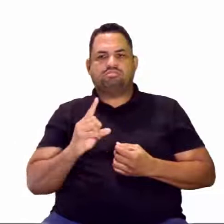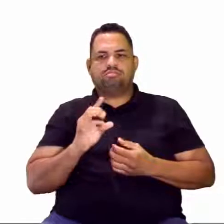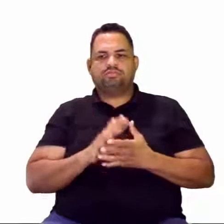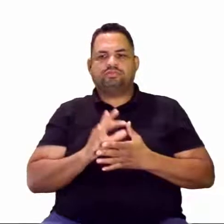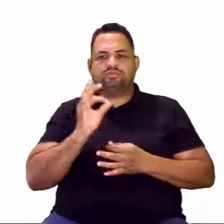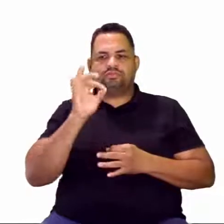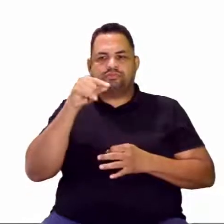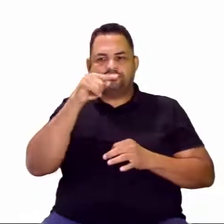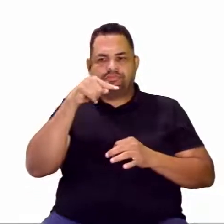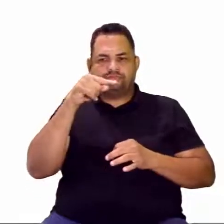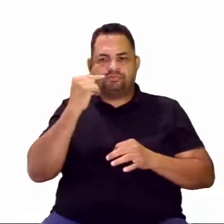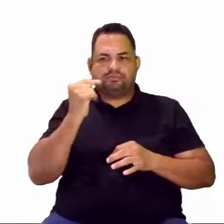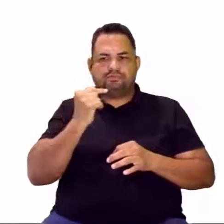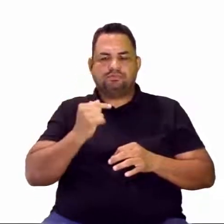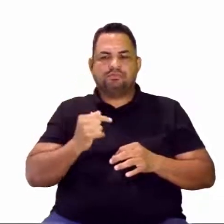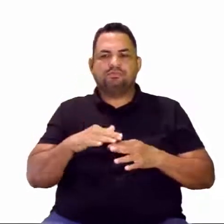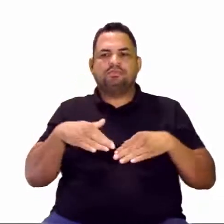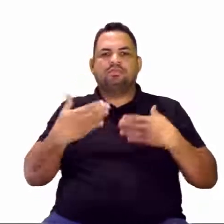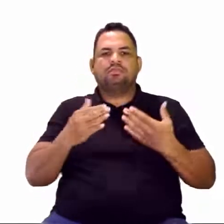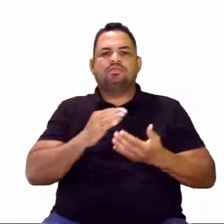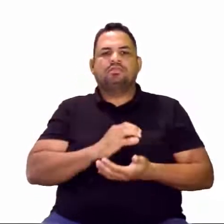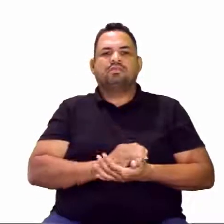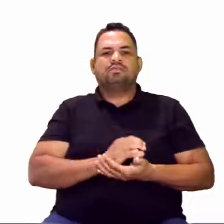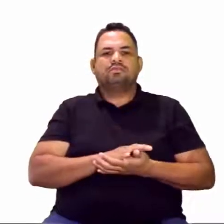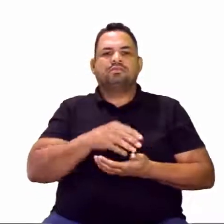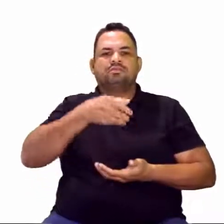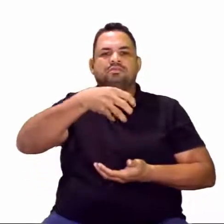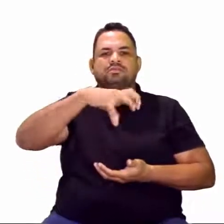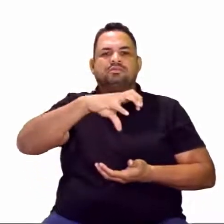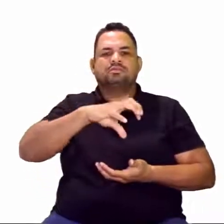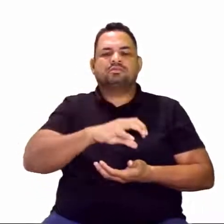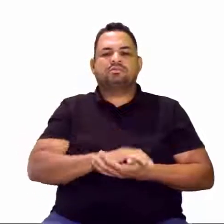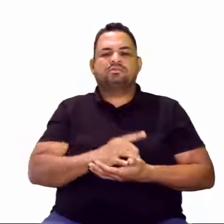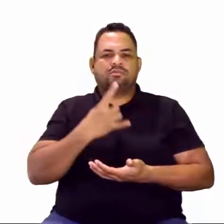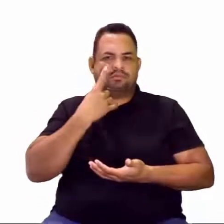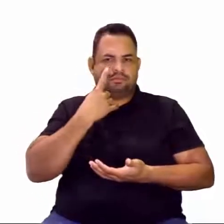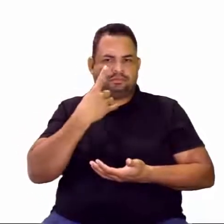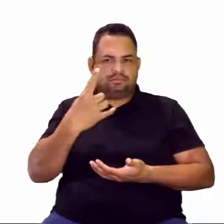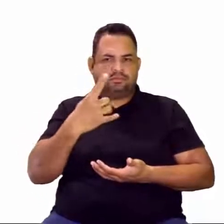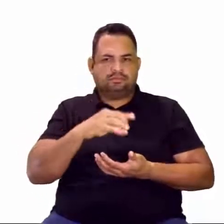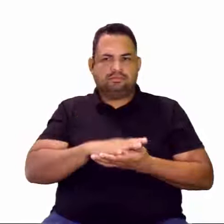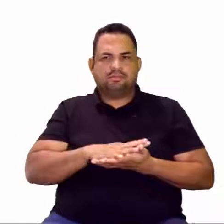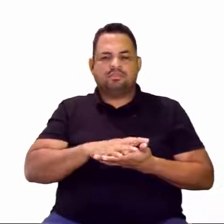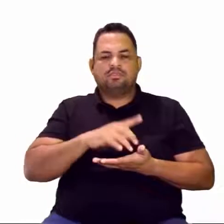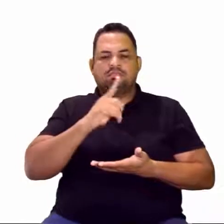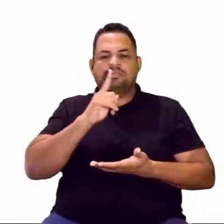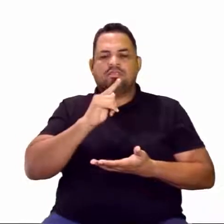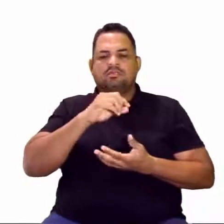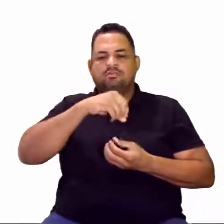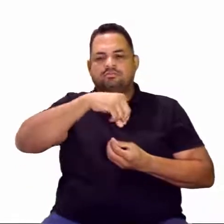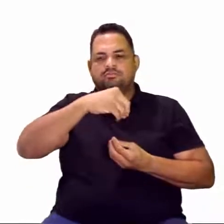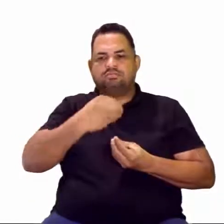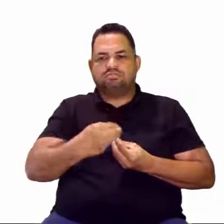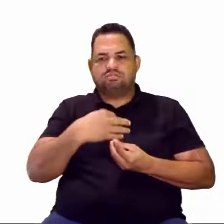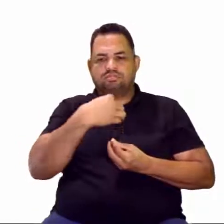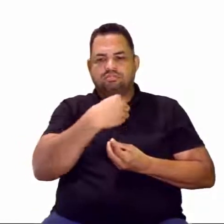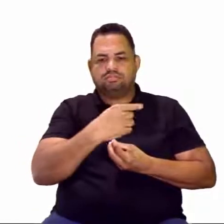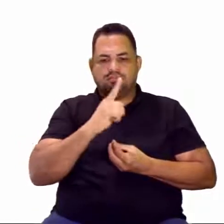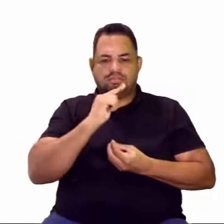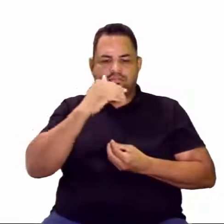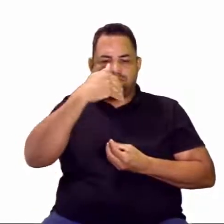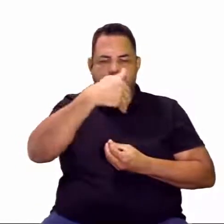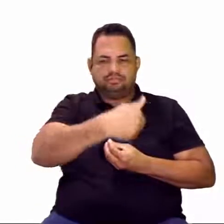nenhum dos orifícios. E com a garrafa destampada, observou-se o escoamento da